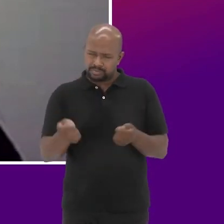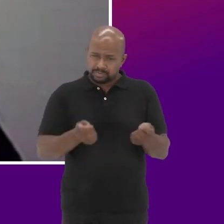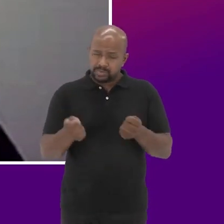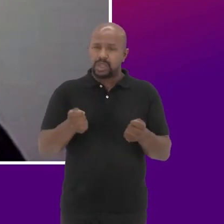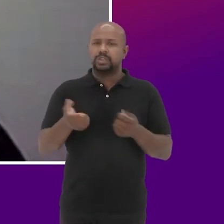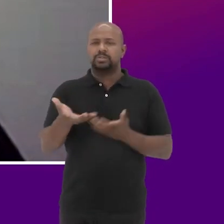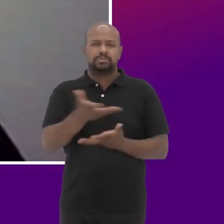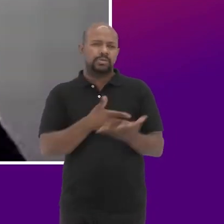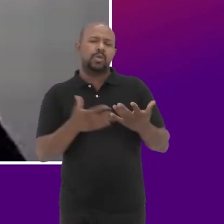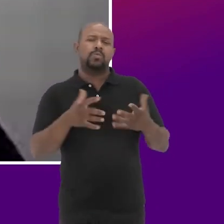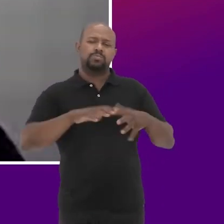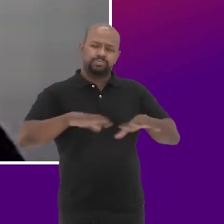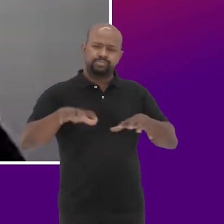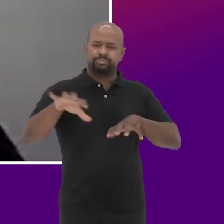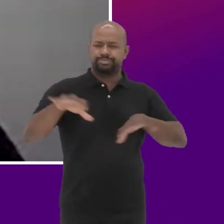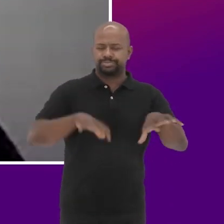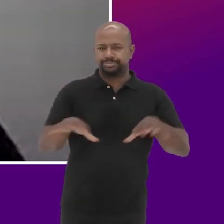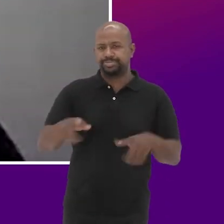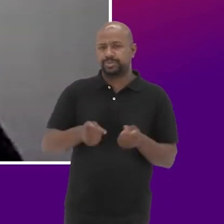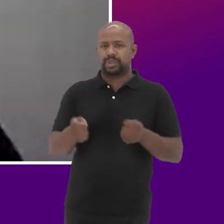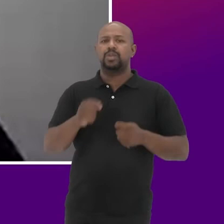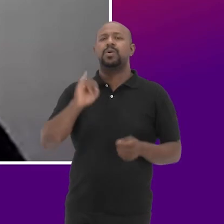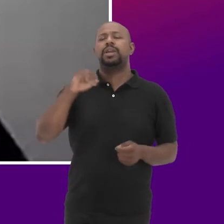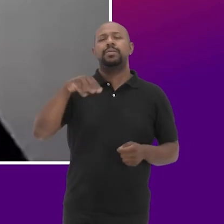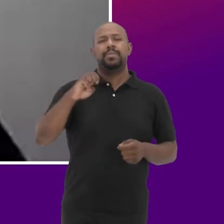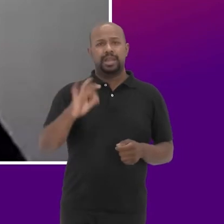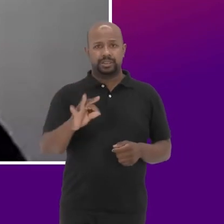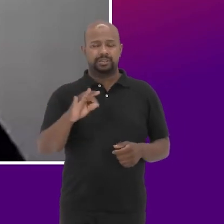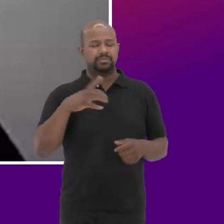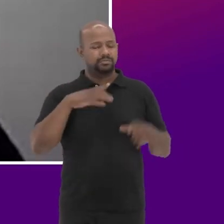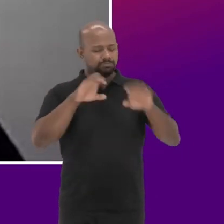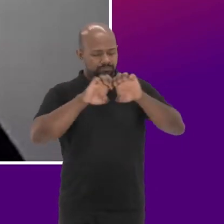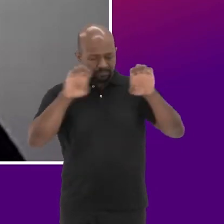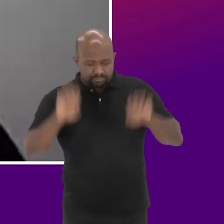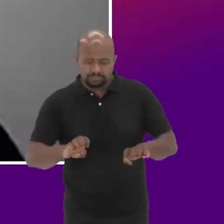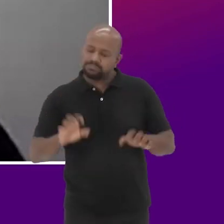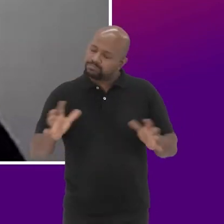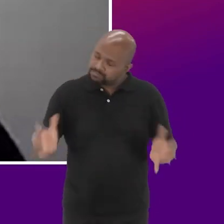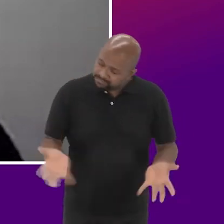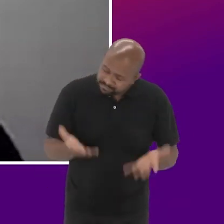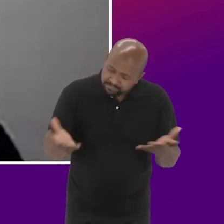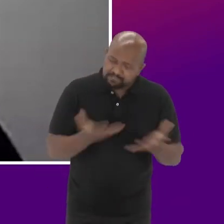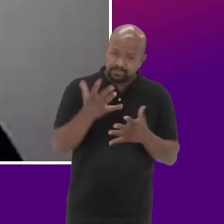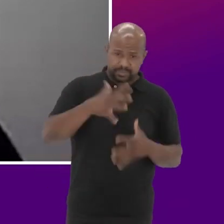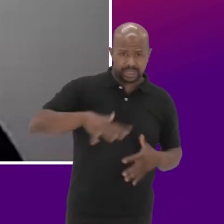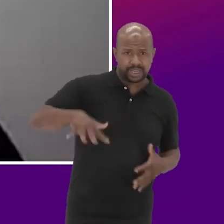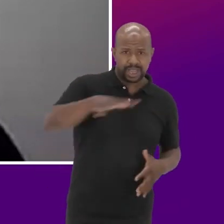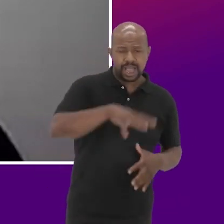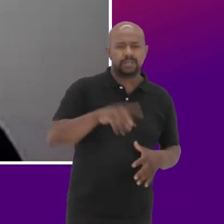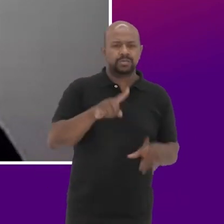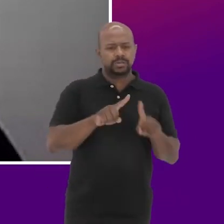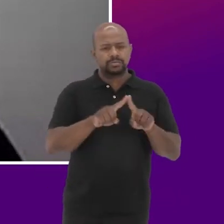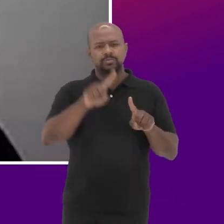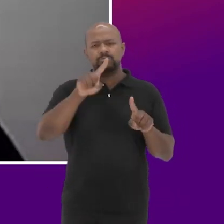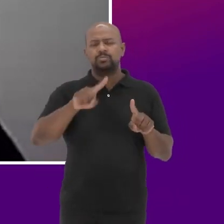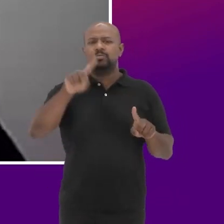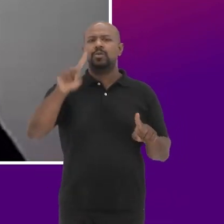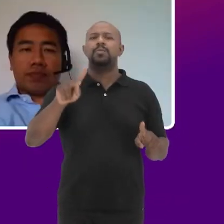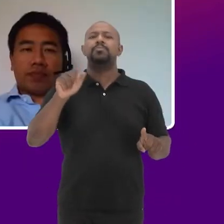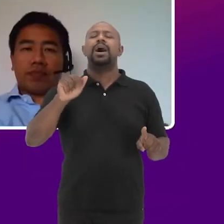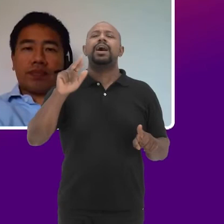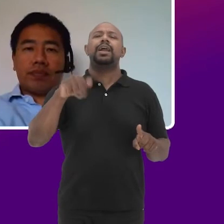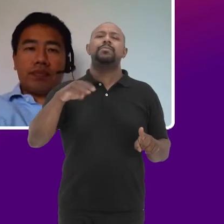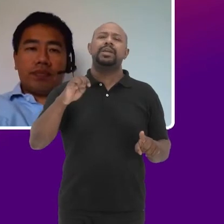gestão compartilhada, que o INMET vem se estruturando, que o INMET vem fomentando esse mercado de índice